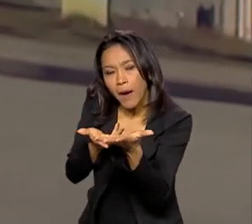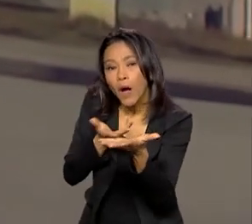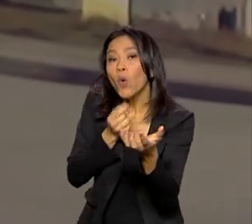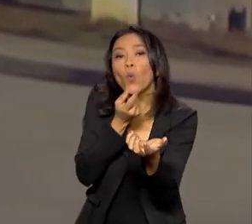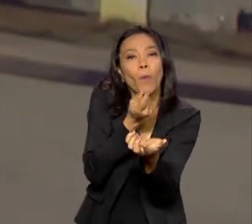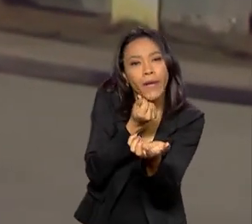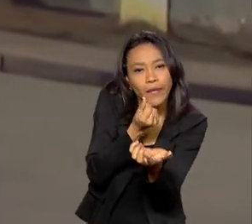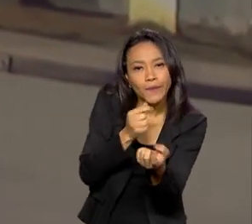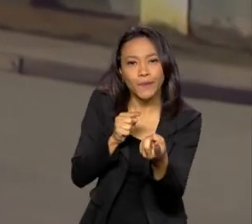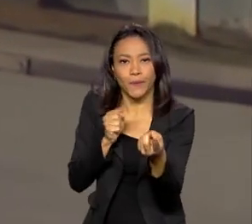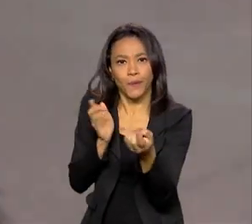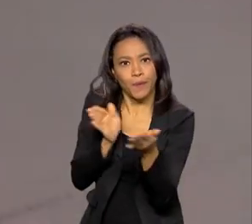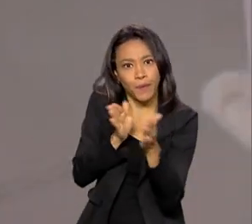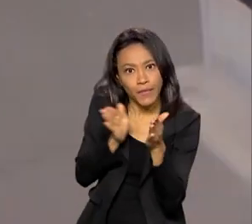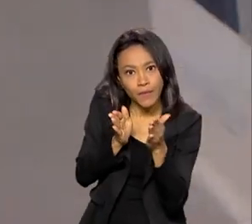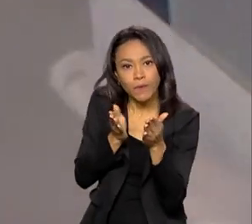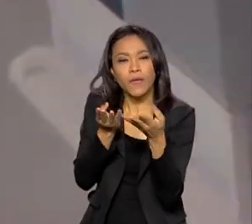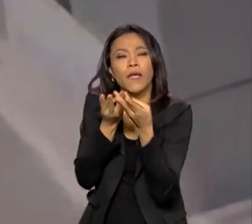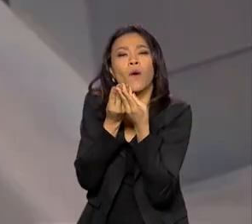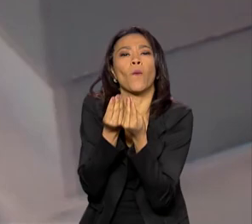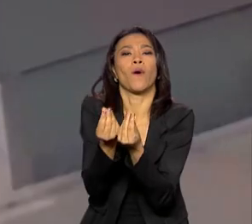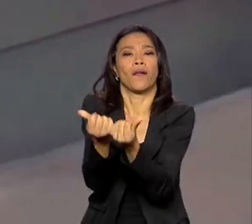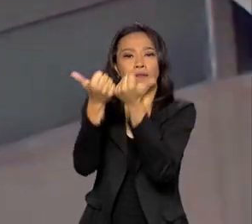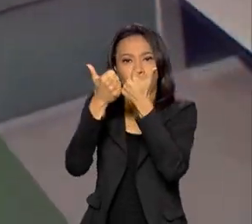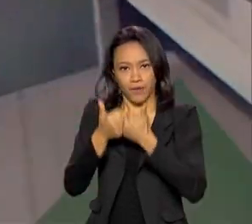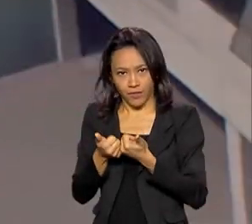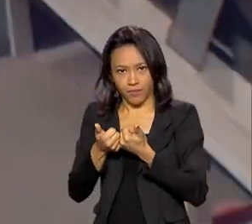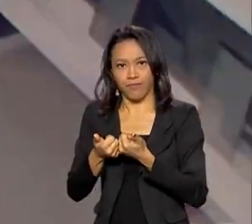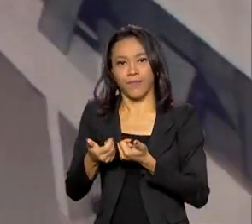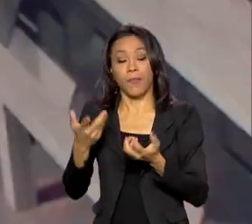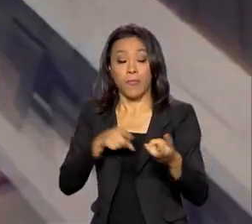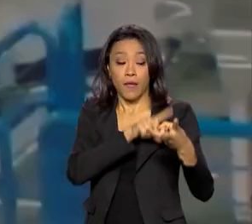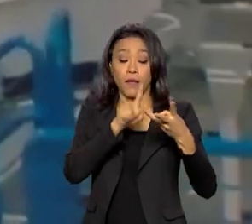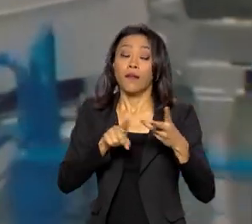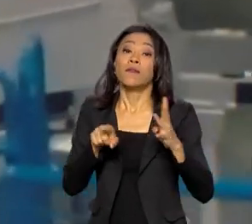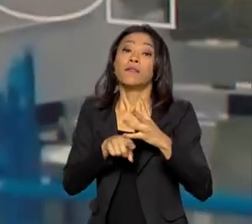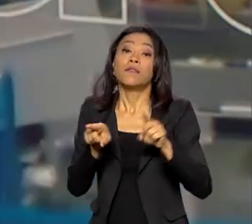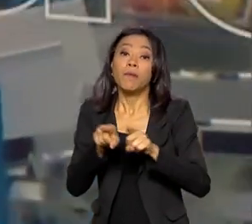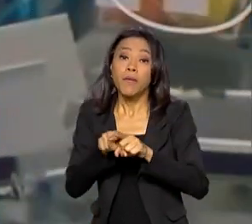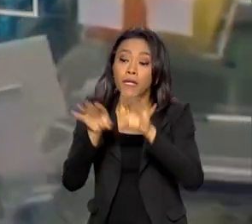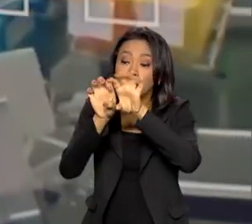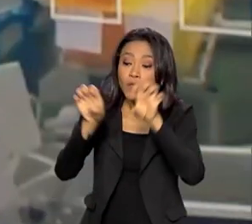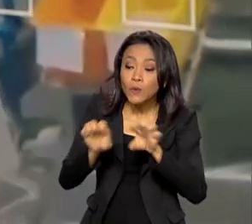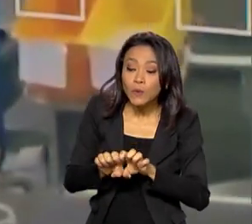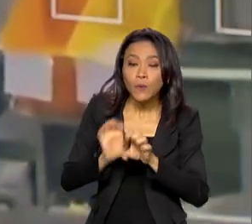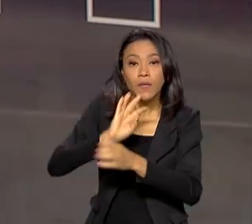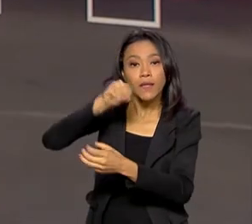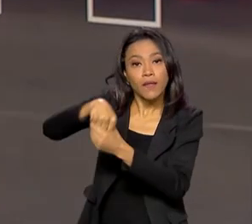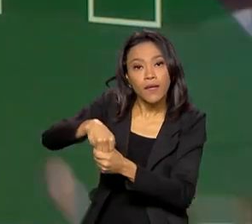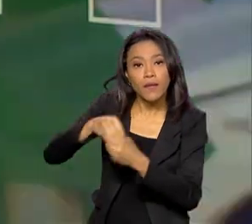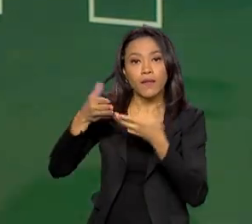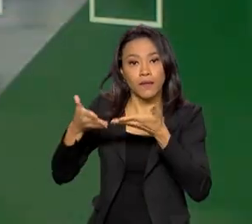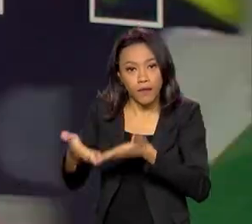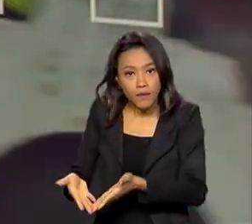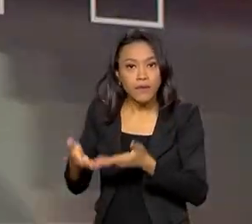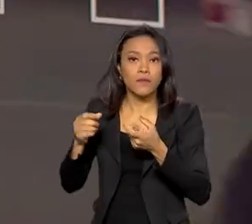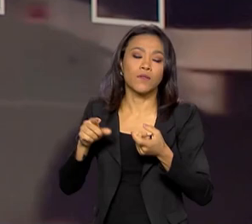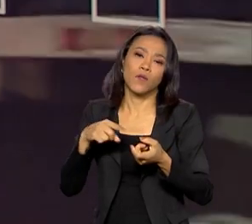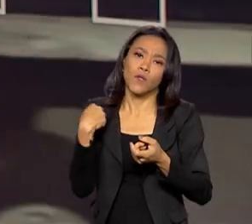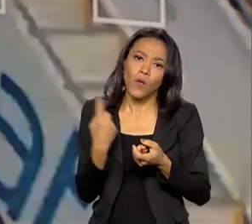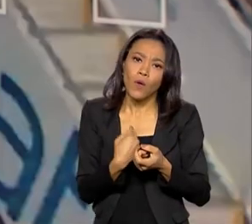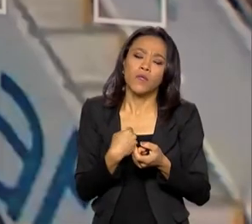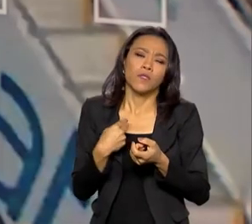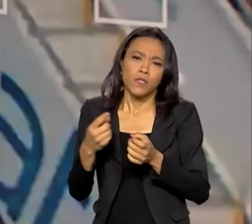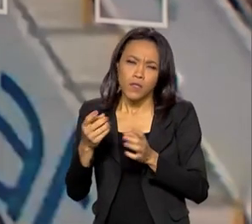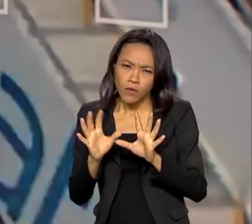e qualidade. Atuamos também em nossa estrutura operacional, modernizando nossas plantas, nossos centros de